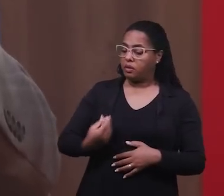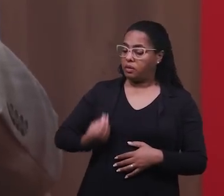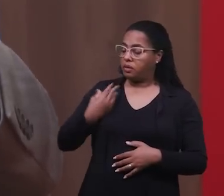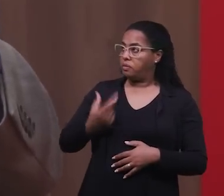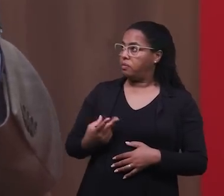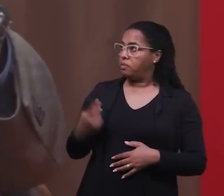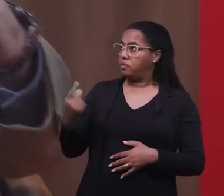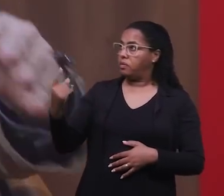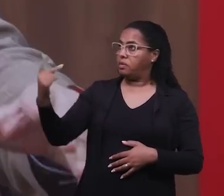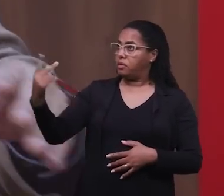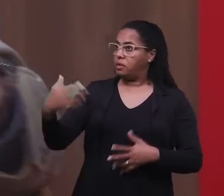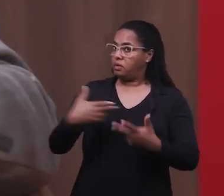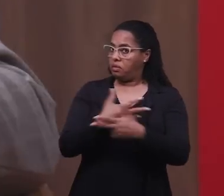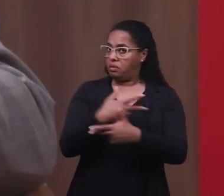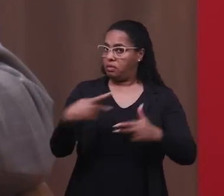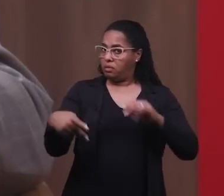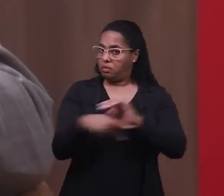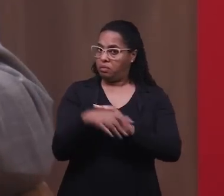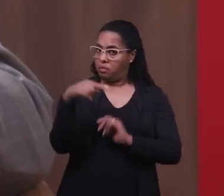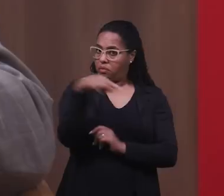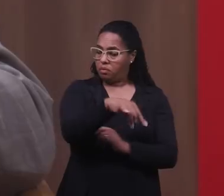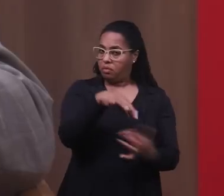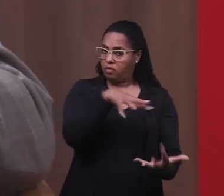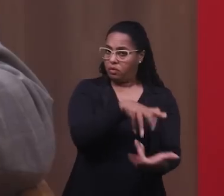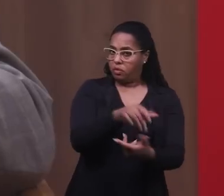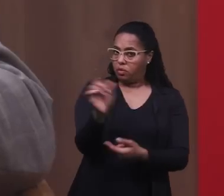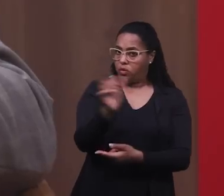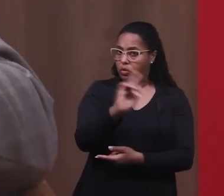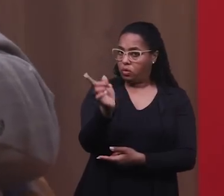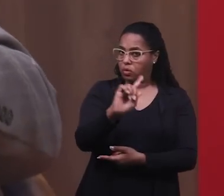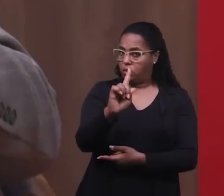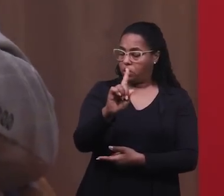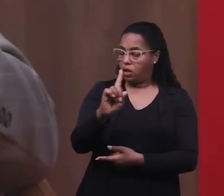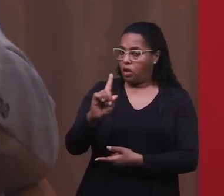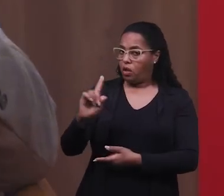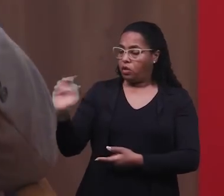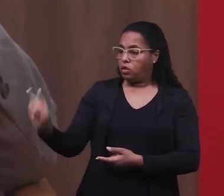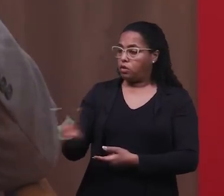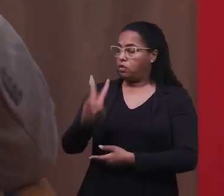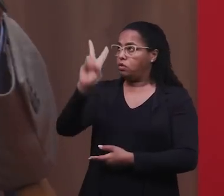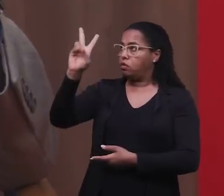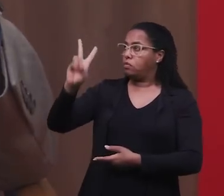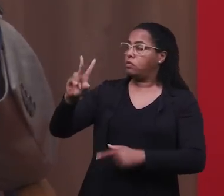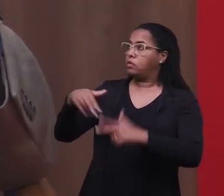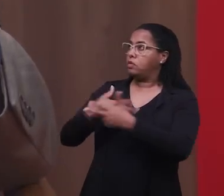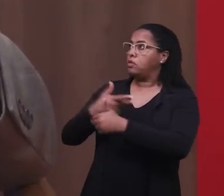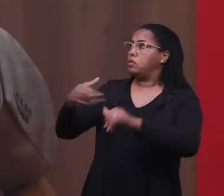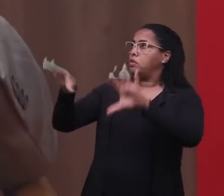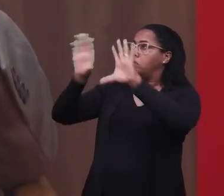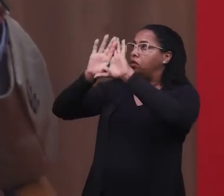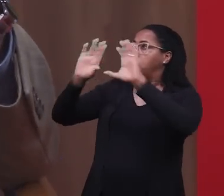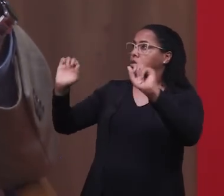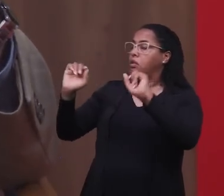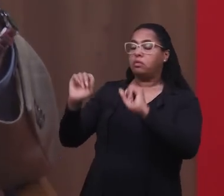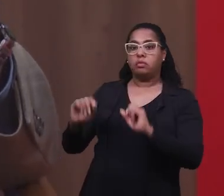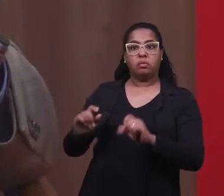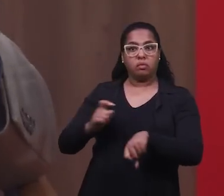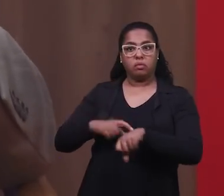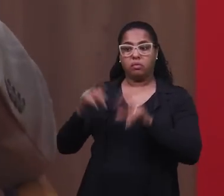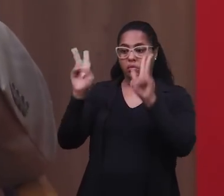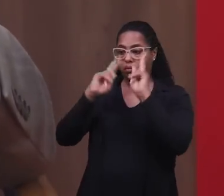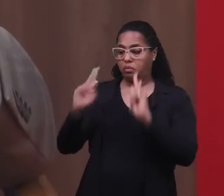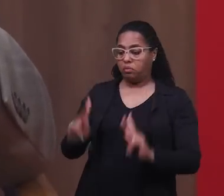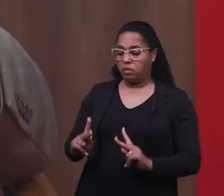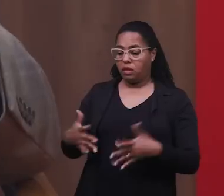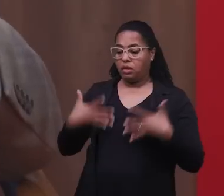vida eterna, não estão nas coisas desta vida, mas estão nos valores celestiais. É na paz, é